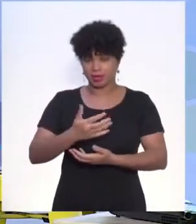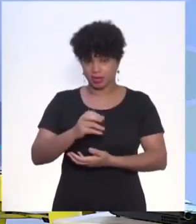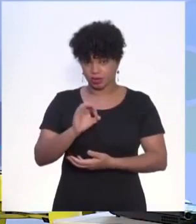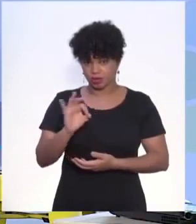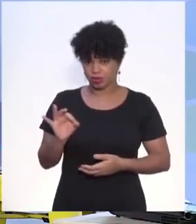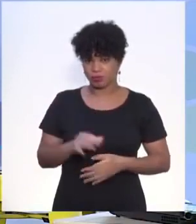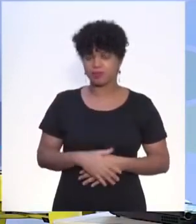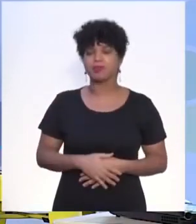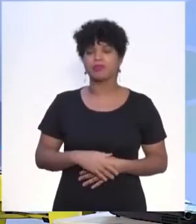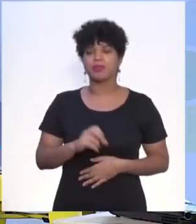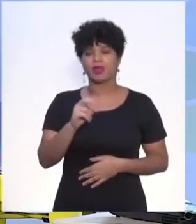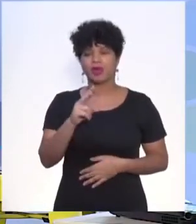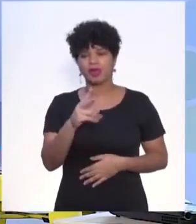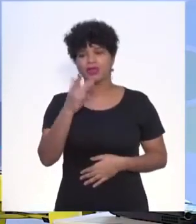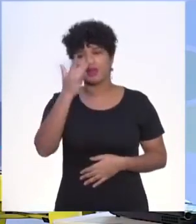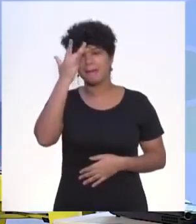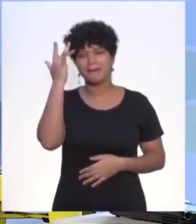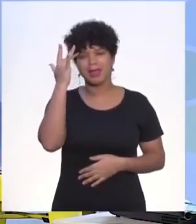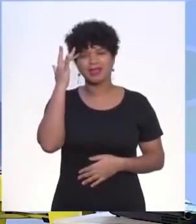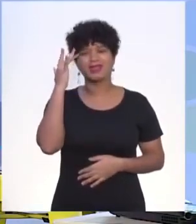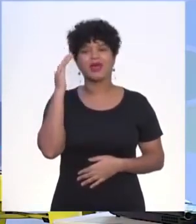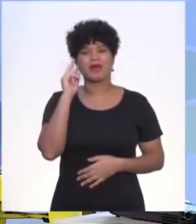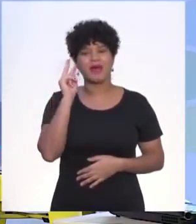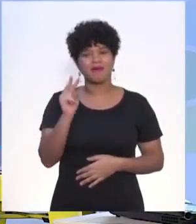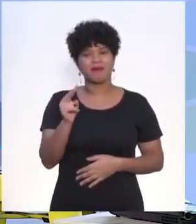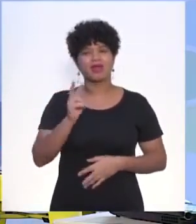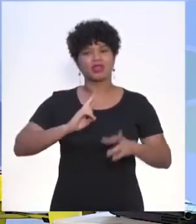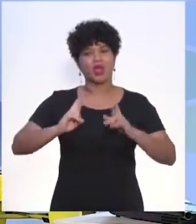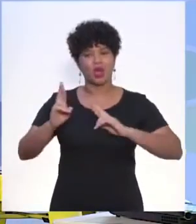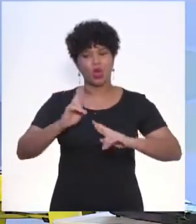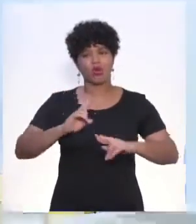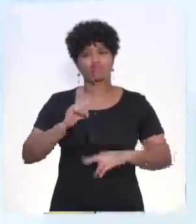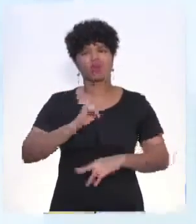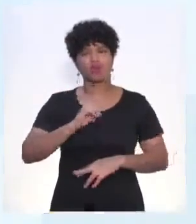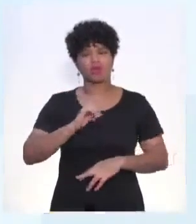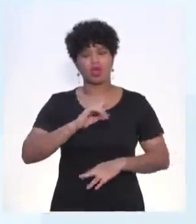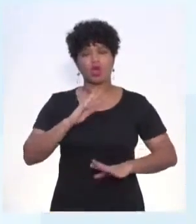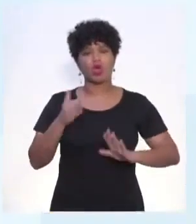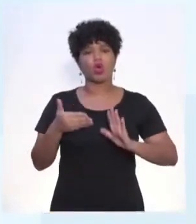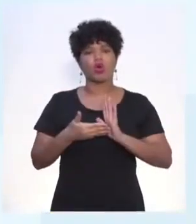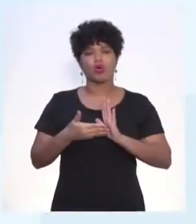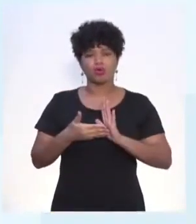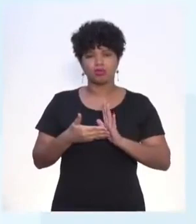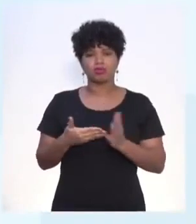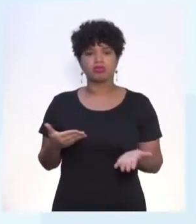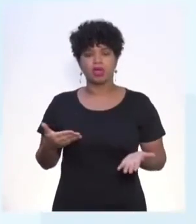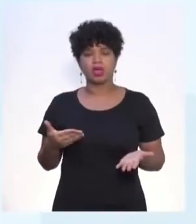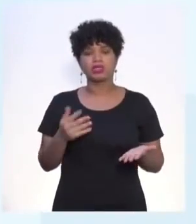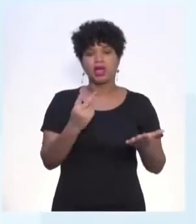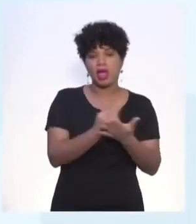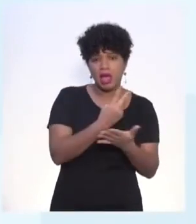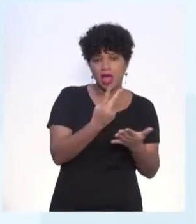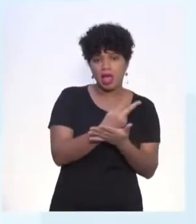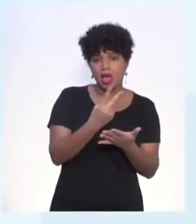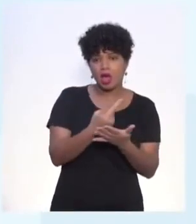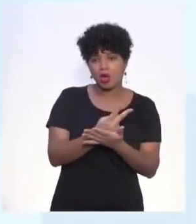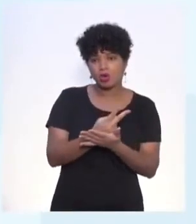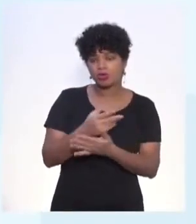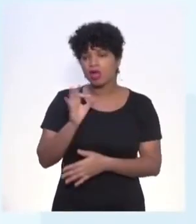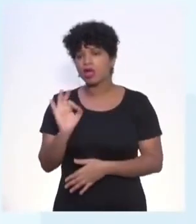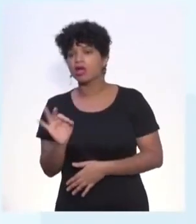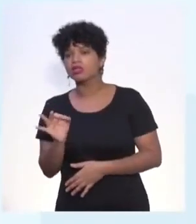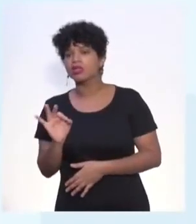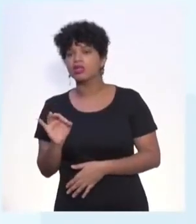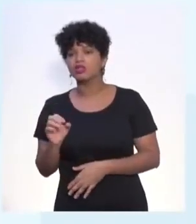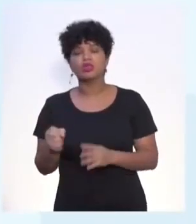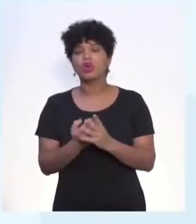Vamos lá, então, como o pessoal bem enviou as respostas aí, temos o total, a razão entre o número de erros, ó, e aqui fica